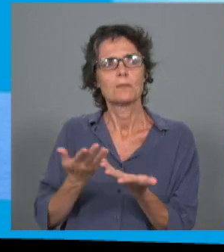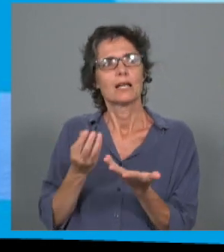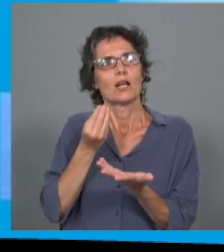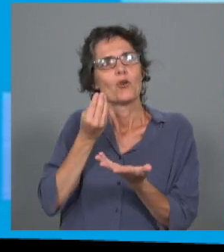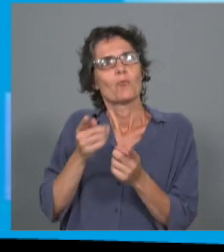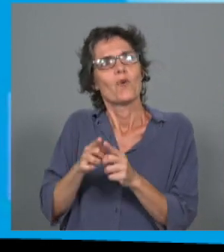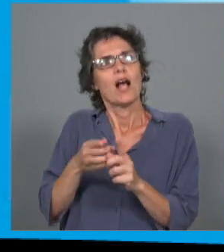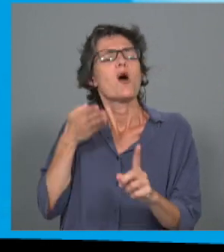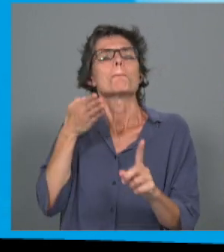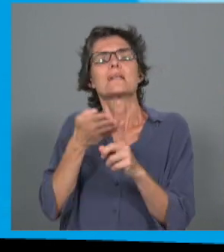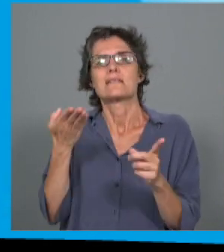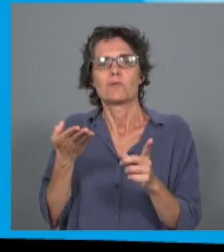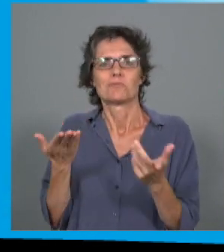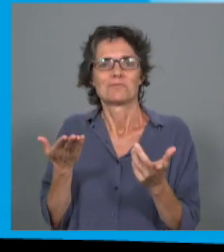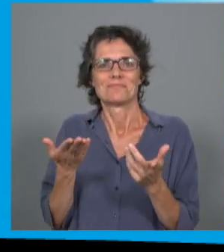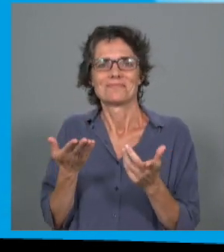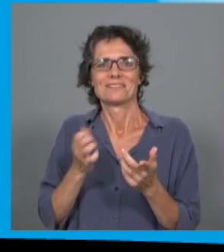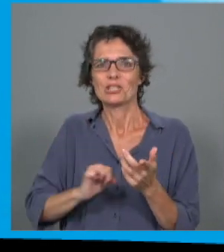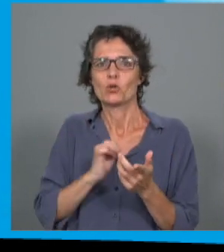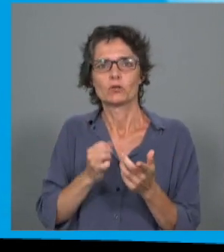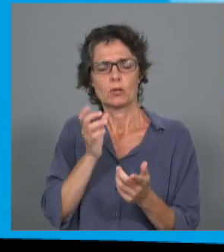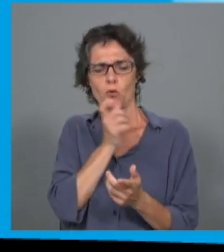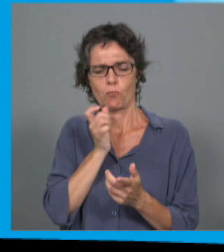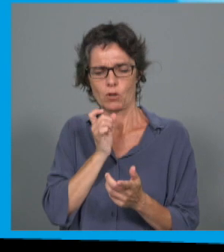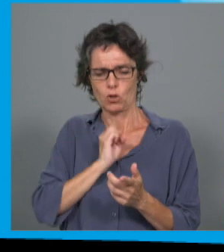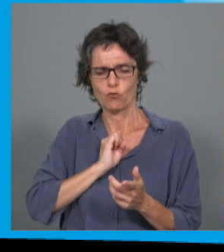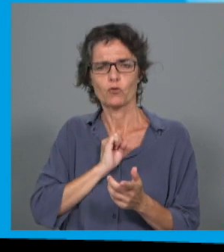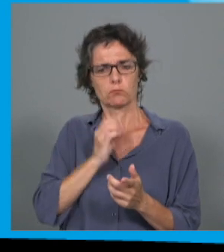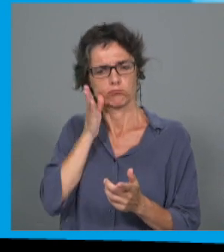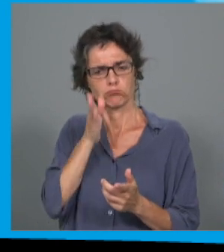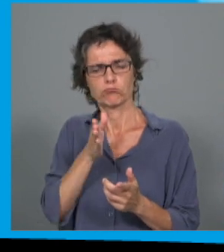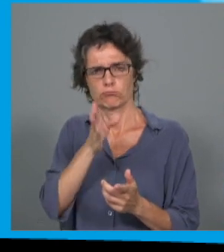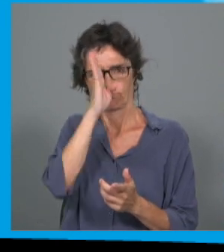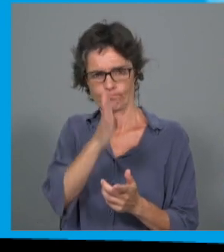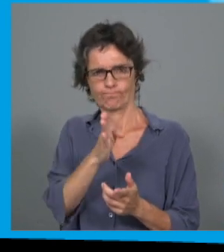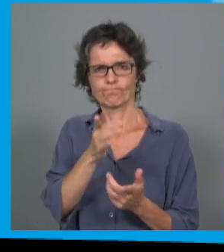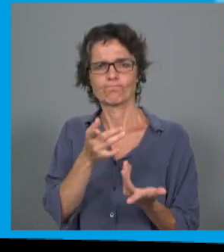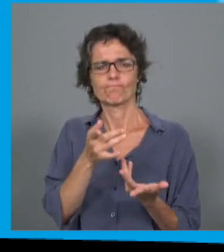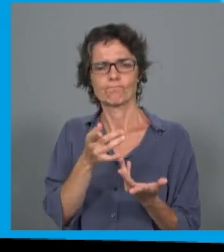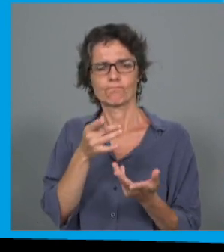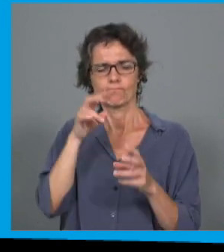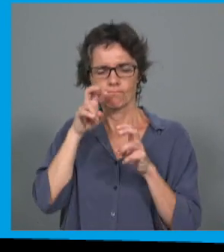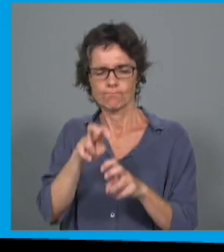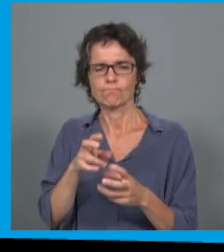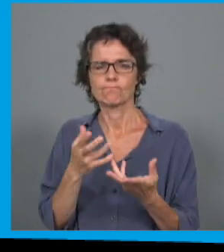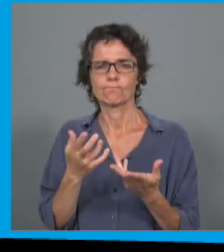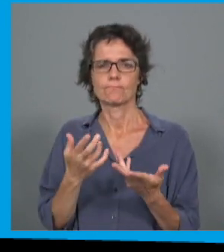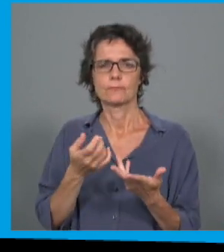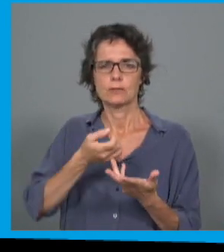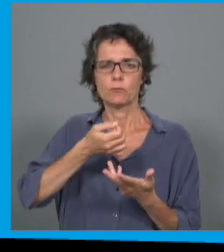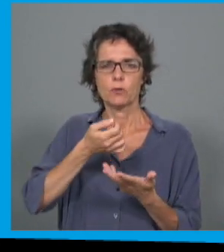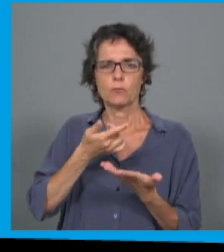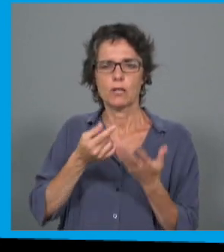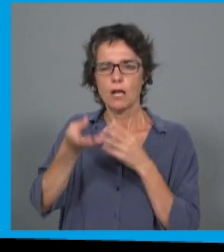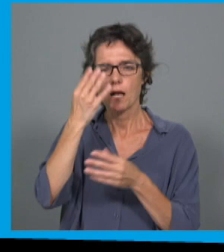Igreja. E daí o nosso empenho e o nosso compromisso serem sérios, profundos, totais, integrais,